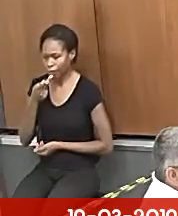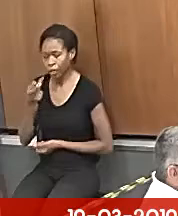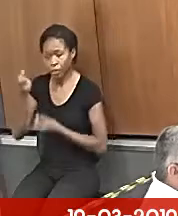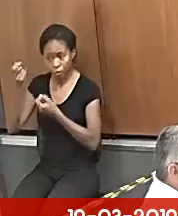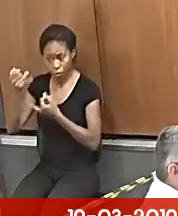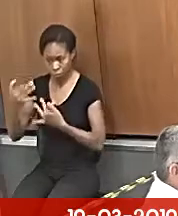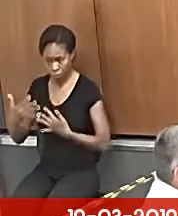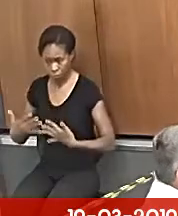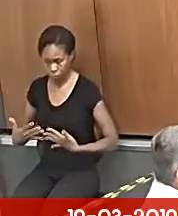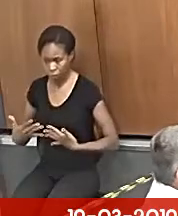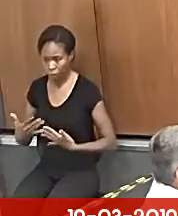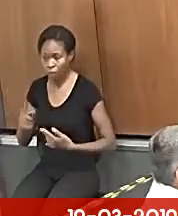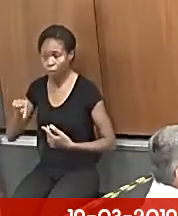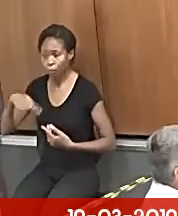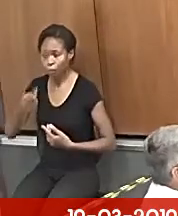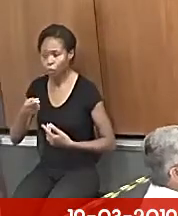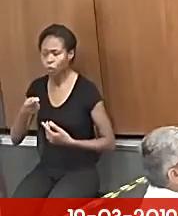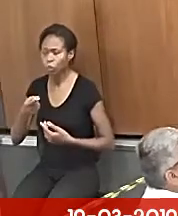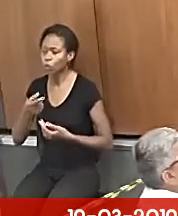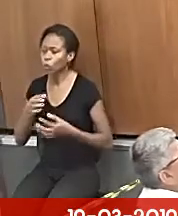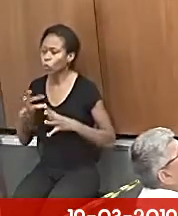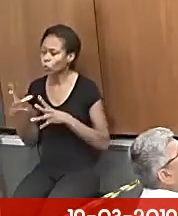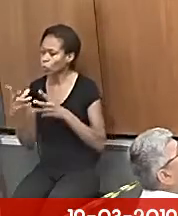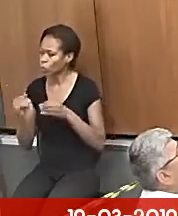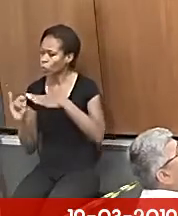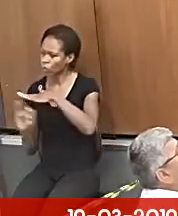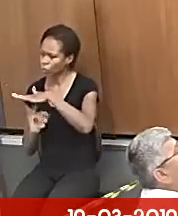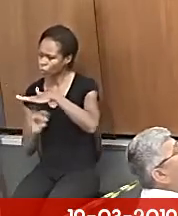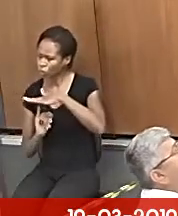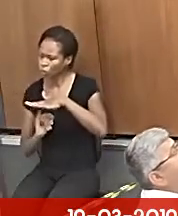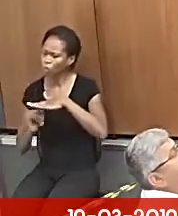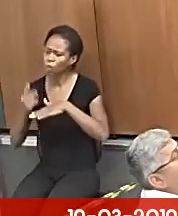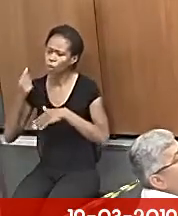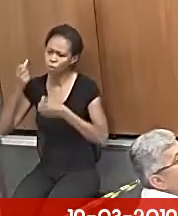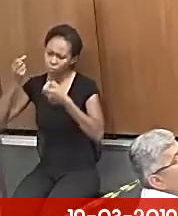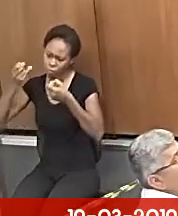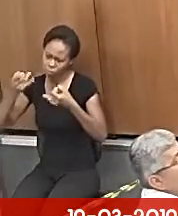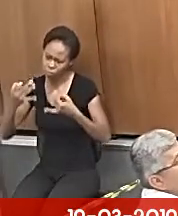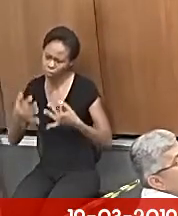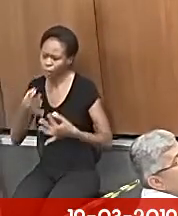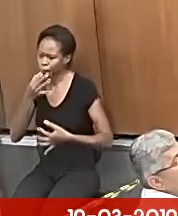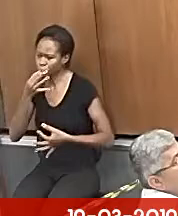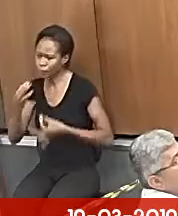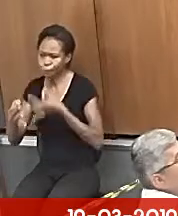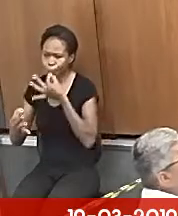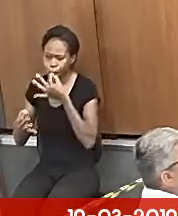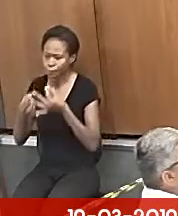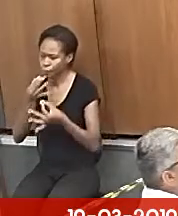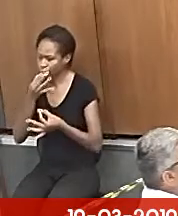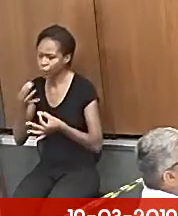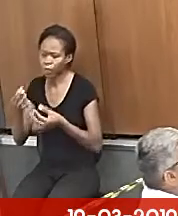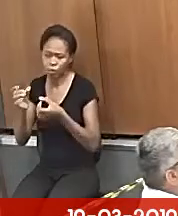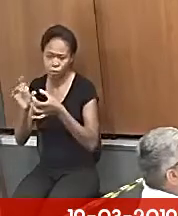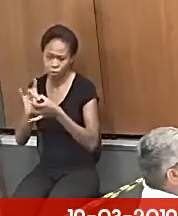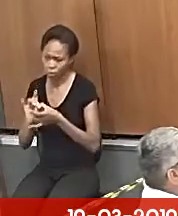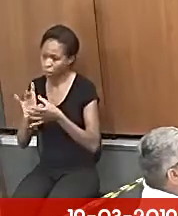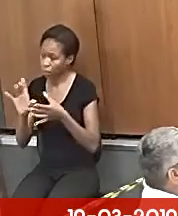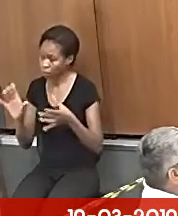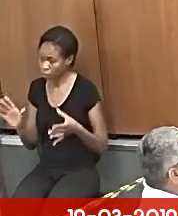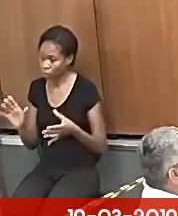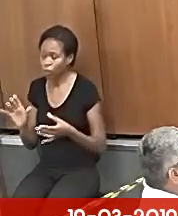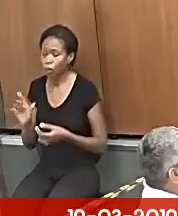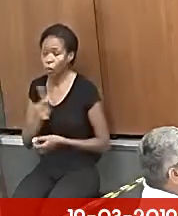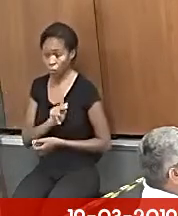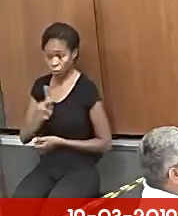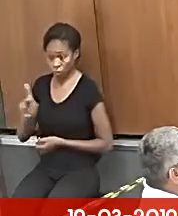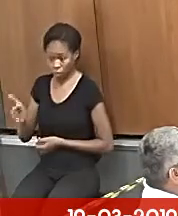nós vamos abrir para todas as instituições colocarem suas observações é vice presidente sugeriu de